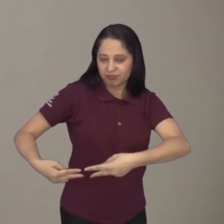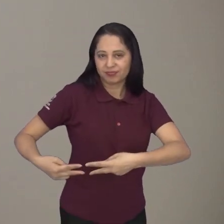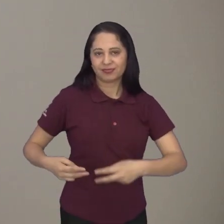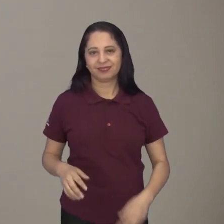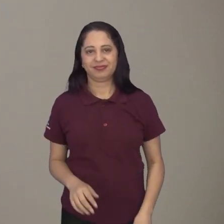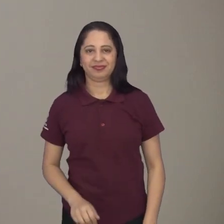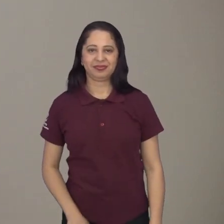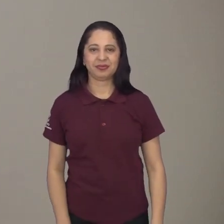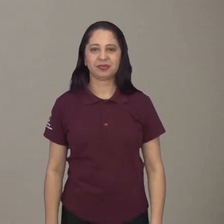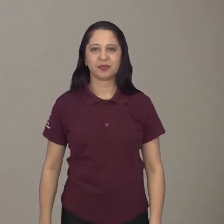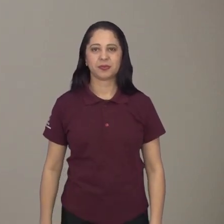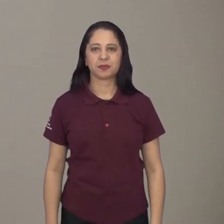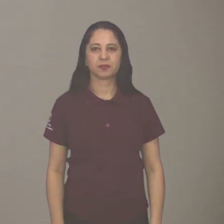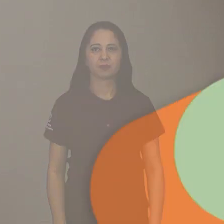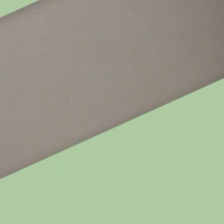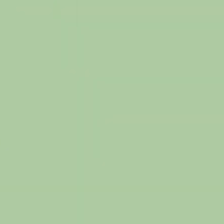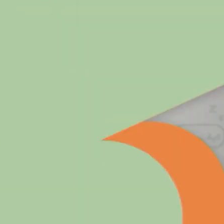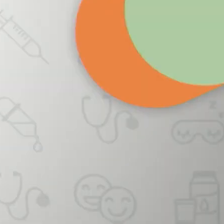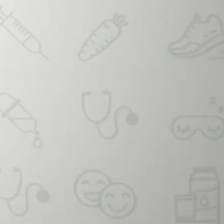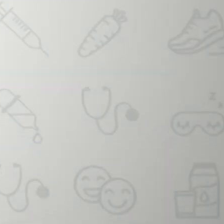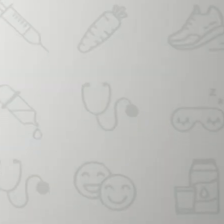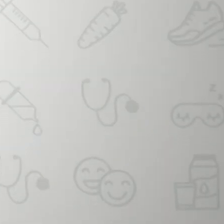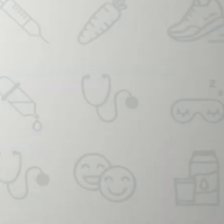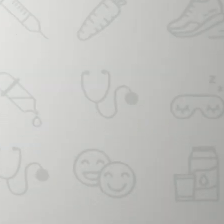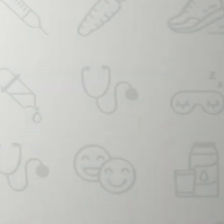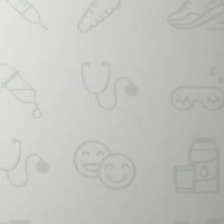A gente volta já já.